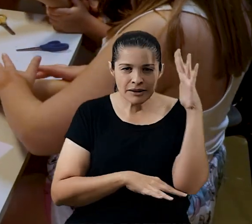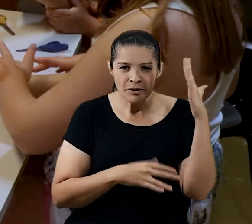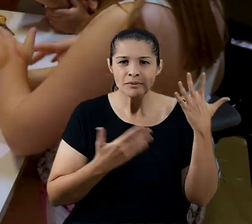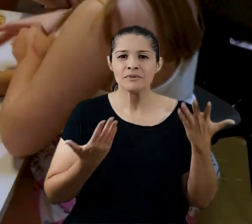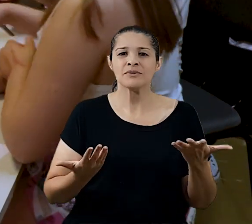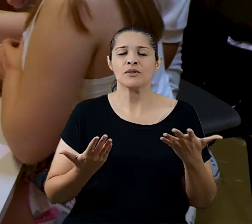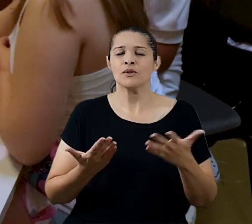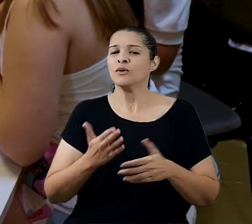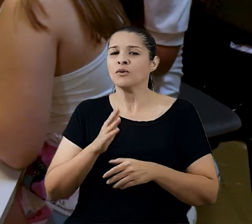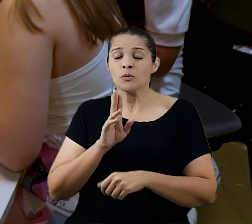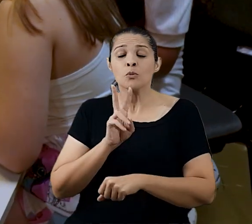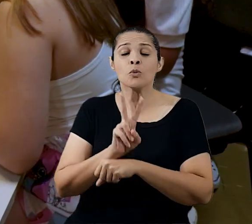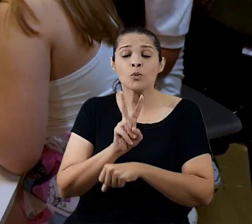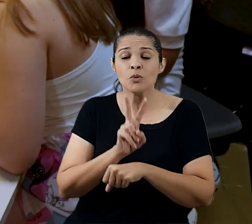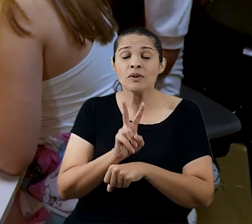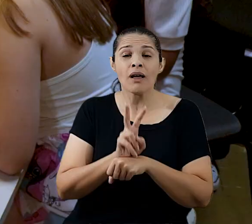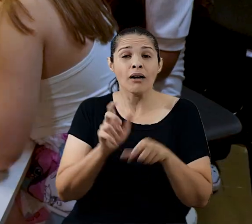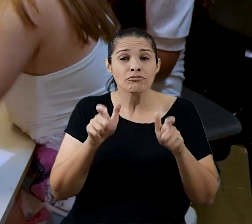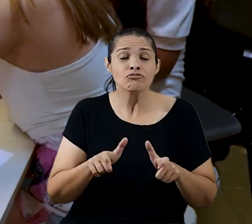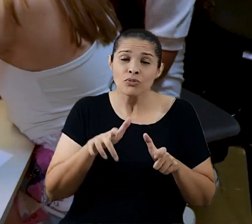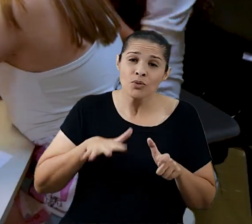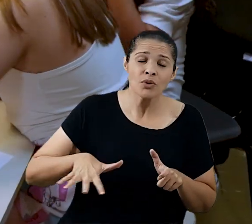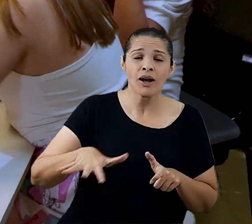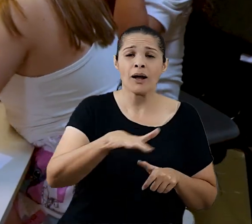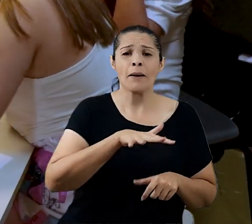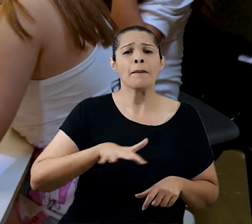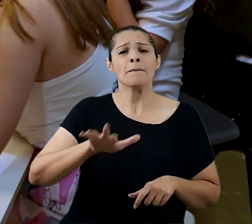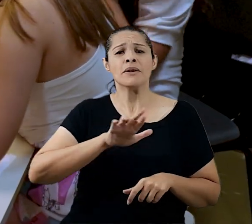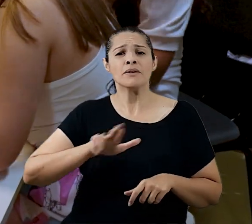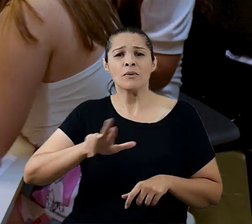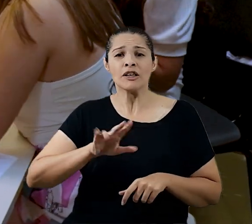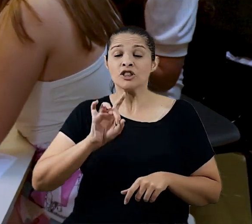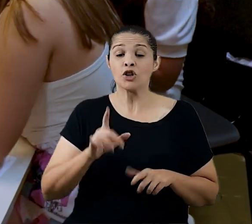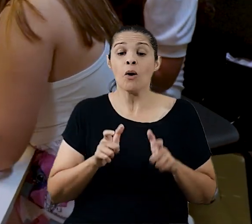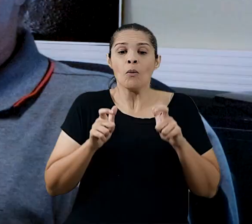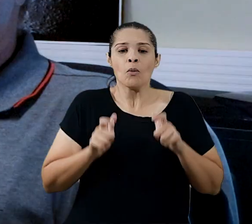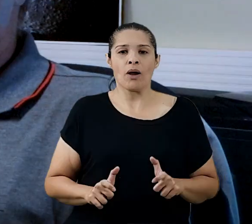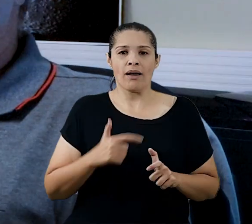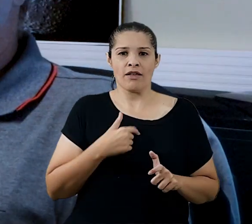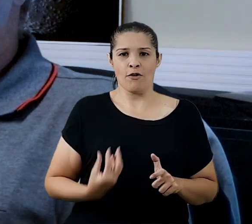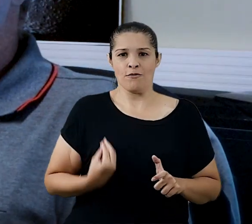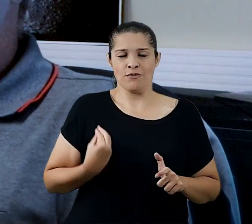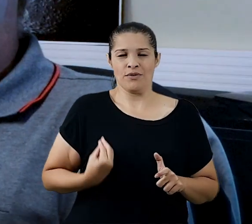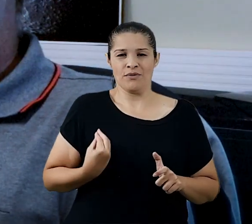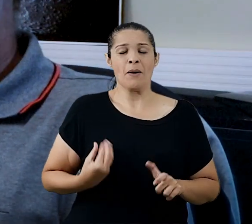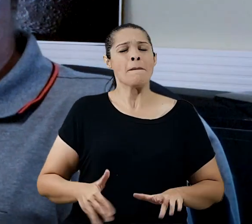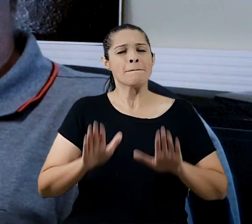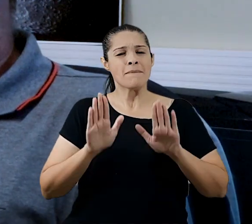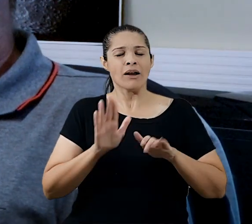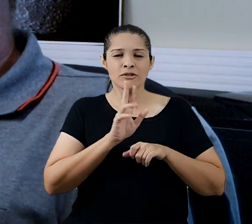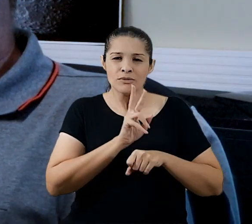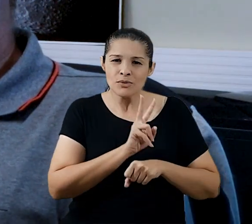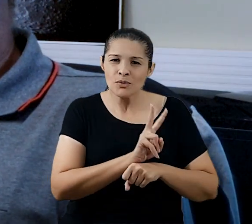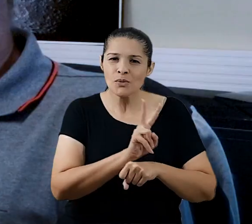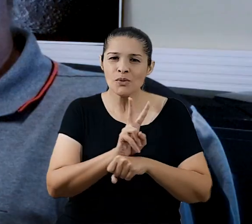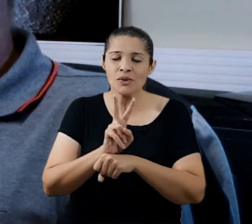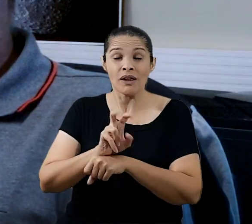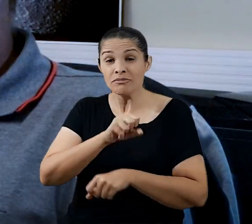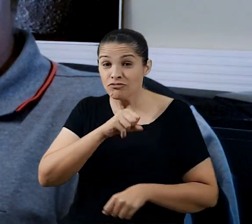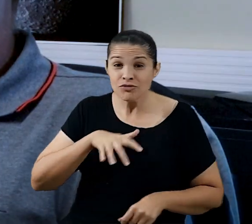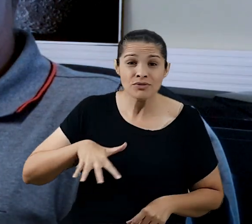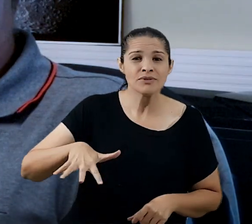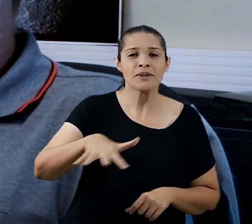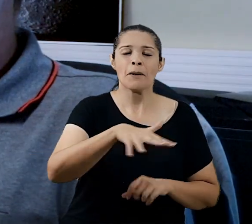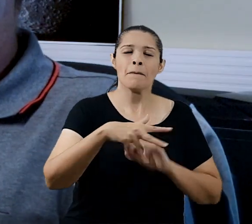o ambiente, mas não apenas localmente, mas os cuidados que a gente tem que ter com o